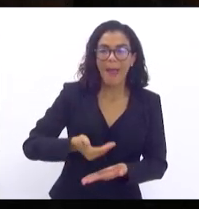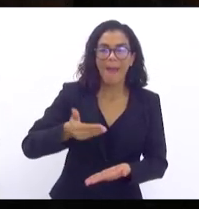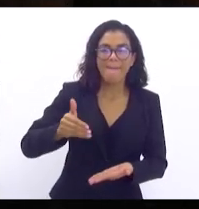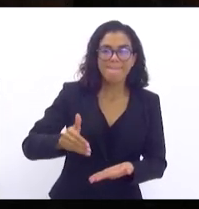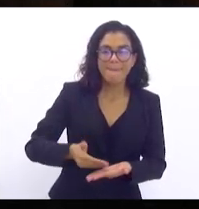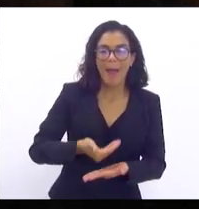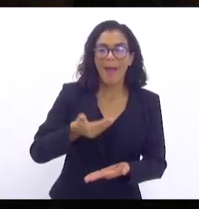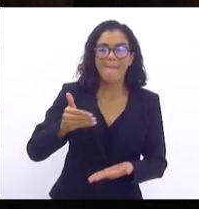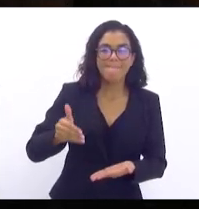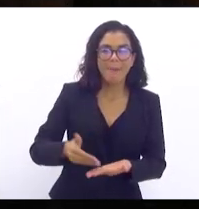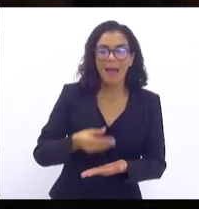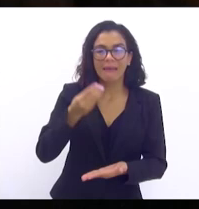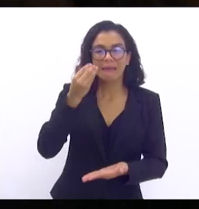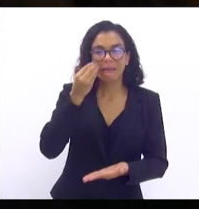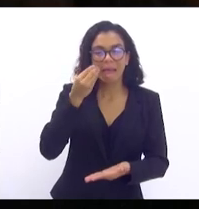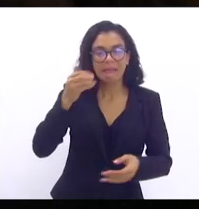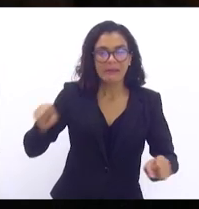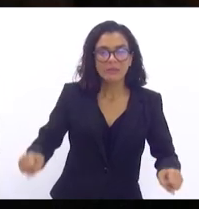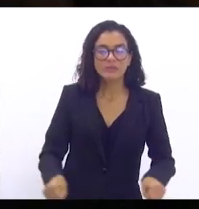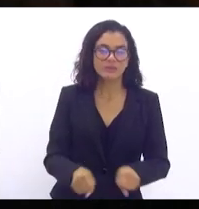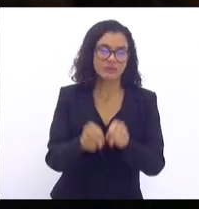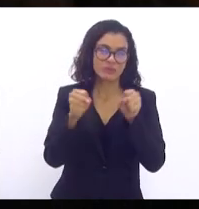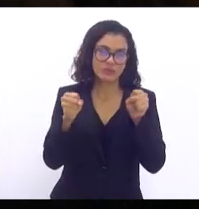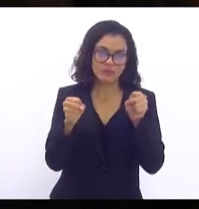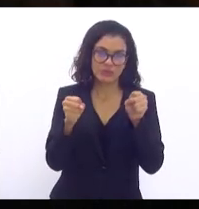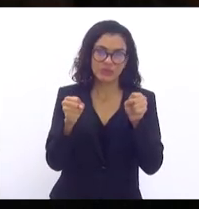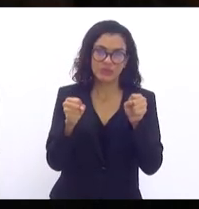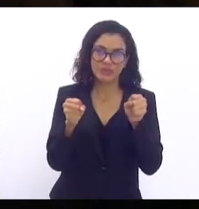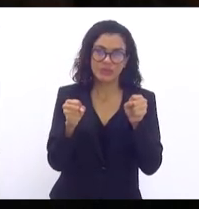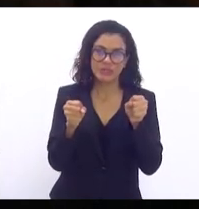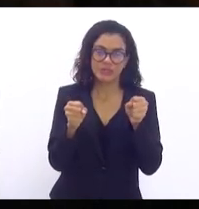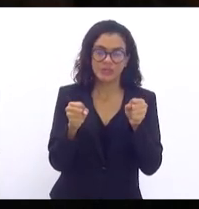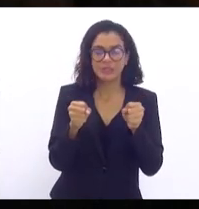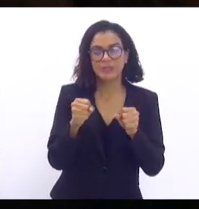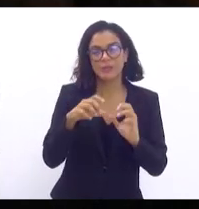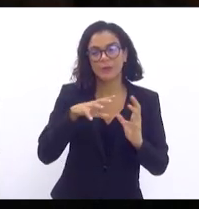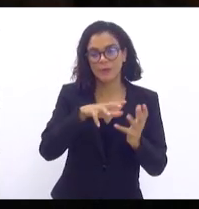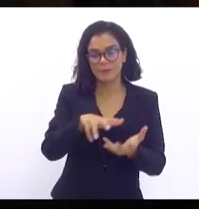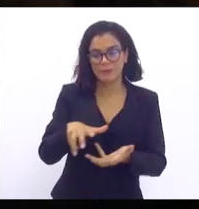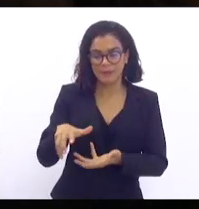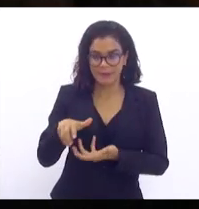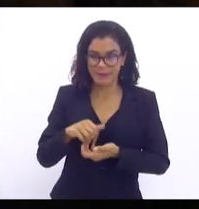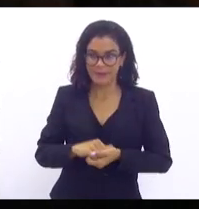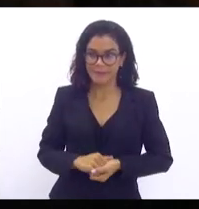destruição, mesmo que seja parcial, do nosso planeta.